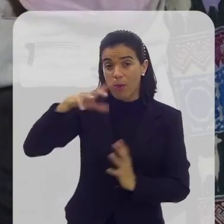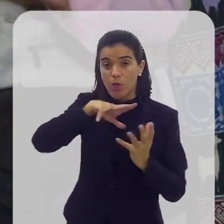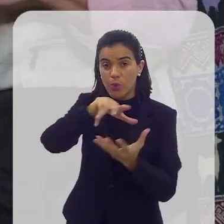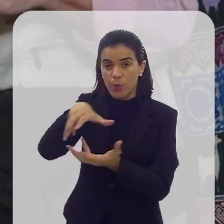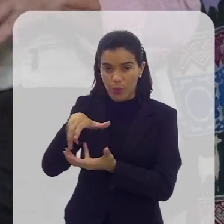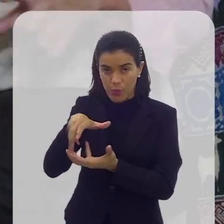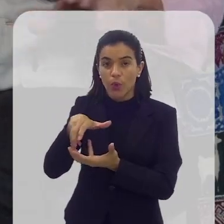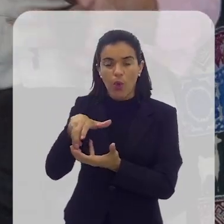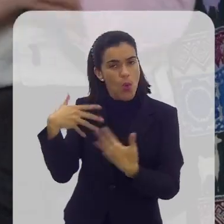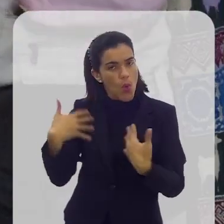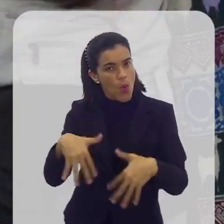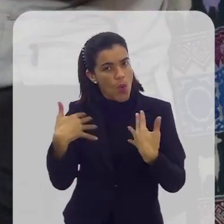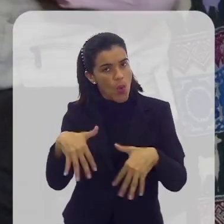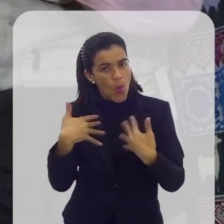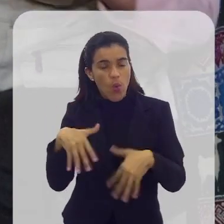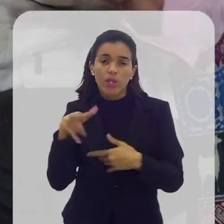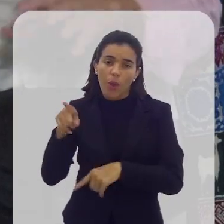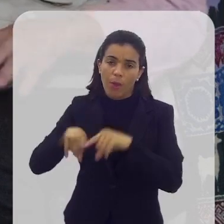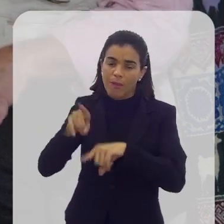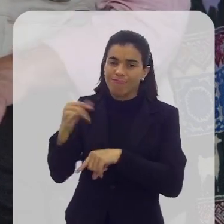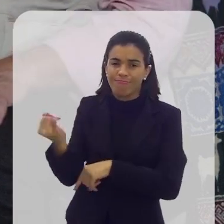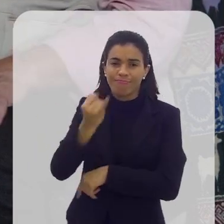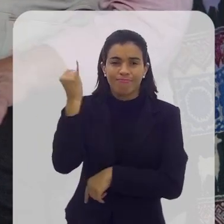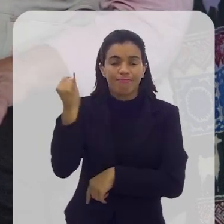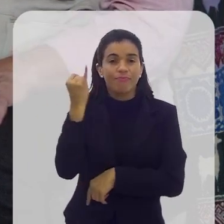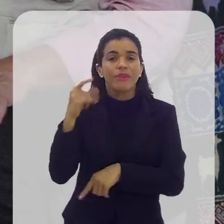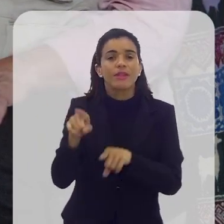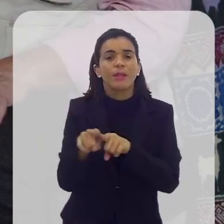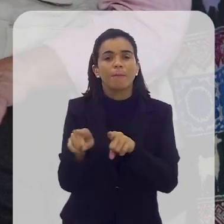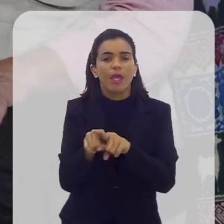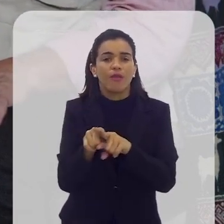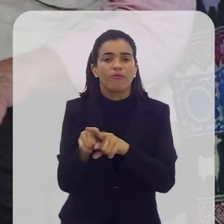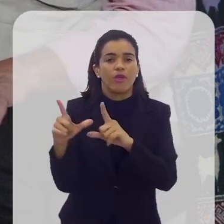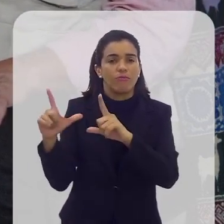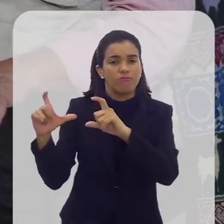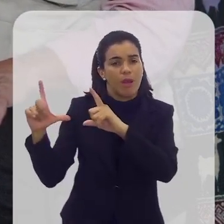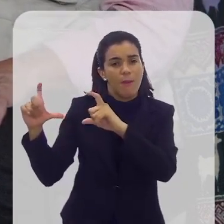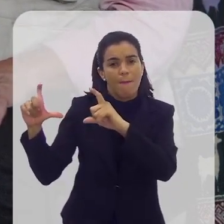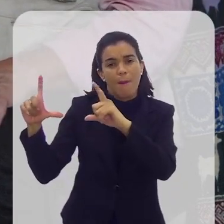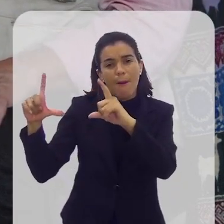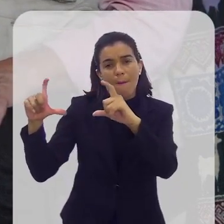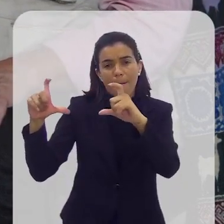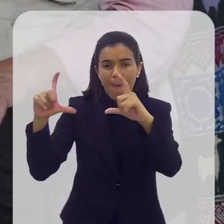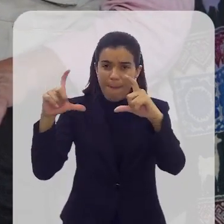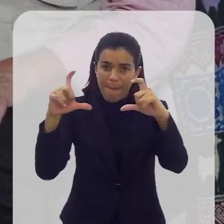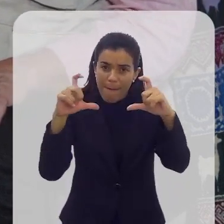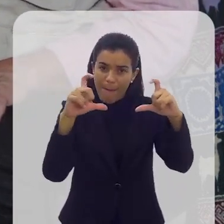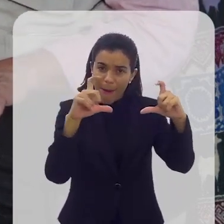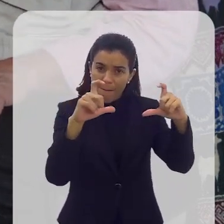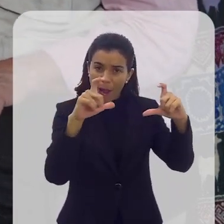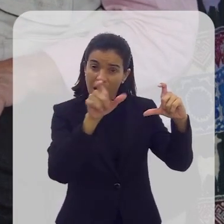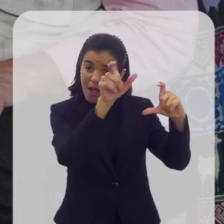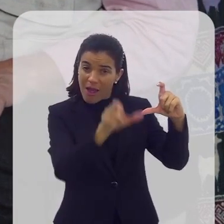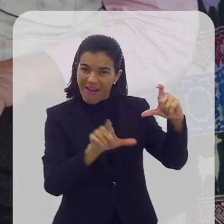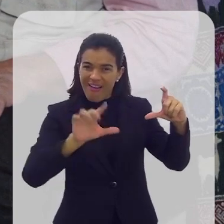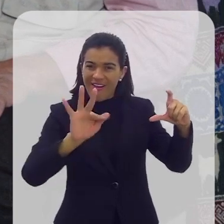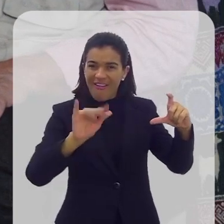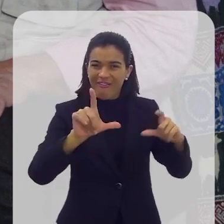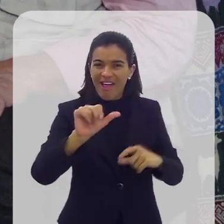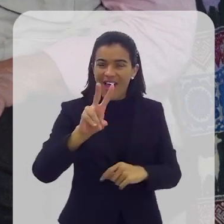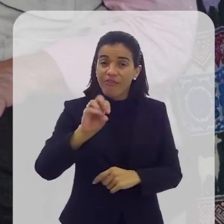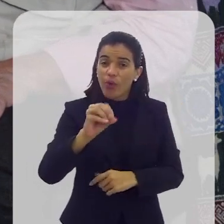foi concebido como um museu de história dos presidentes, né? O que se contava aqui era a história dos presidentes,